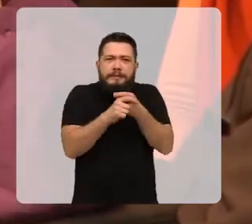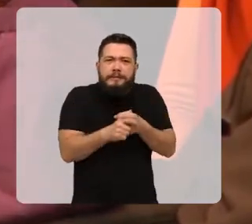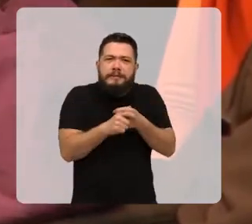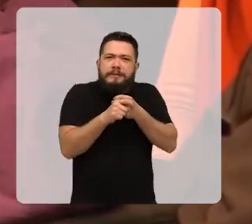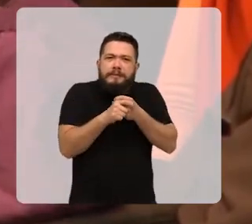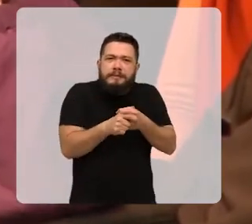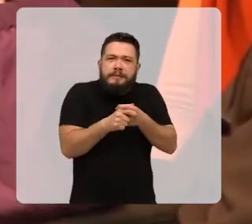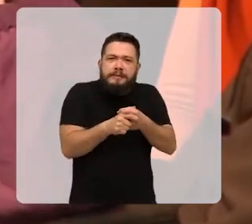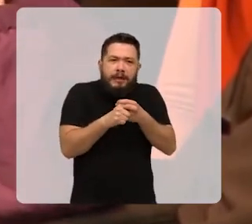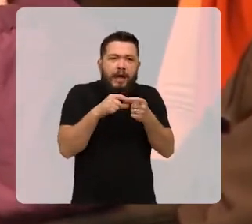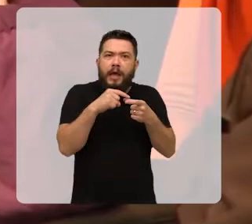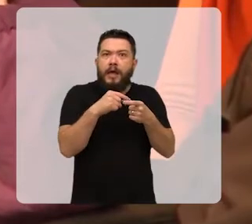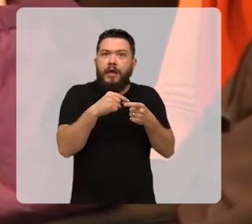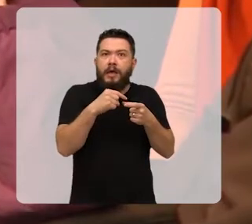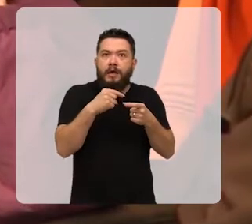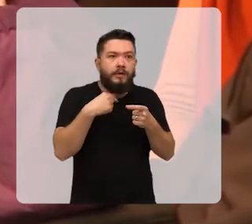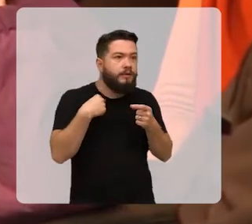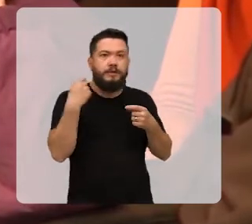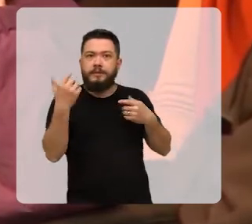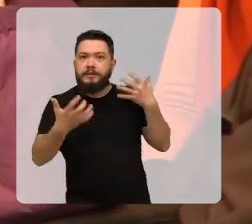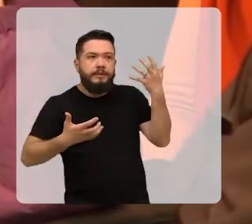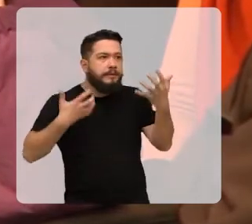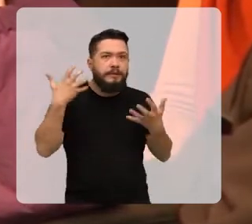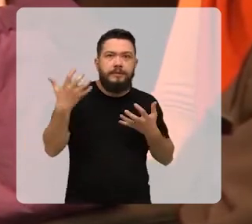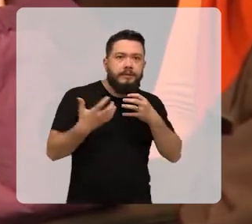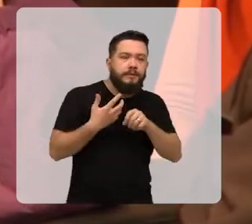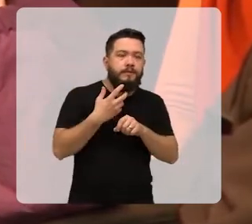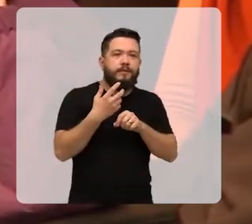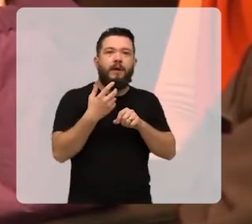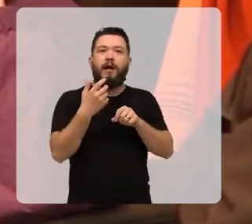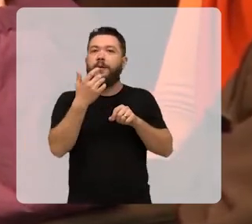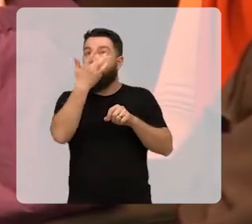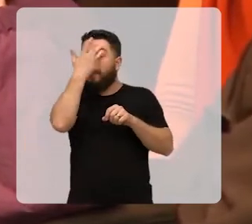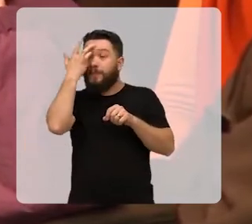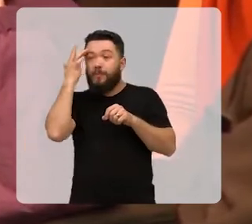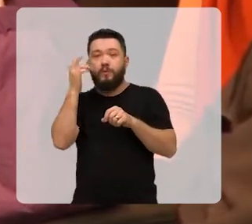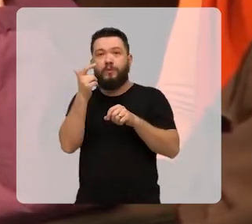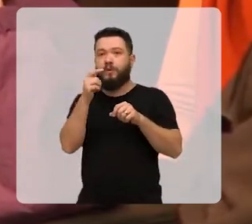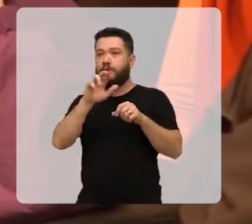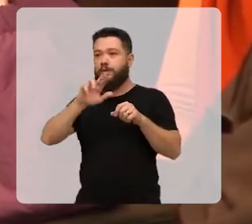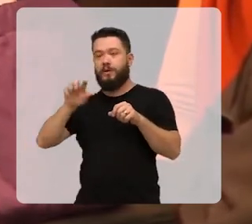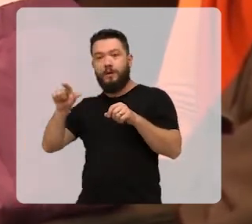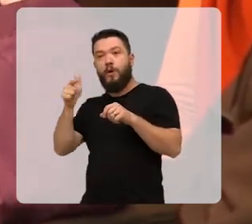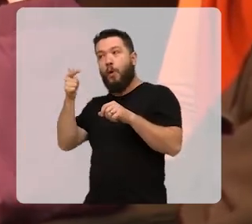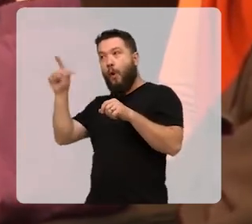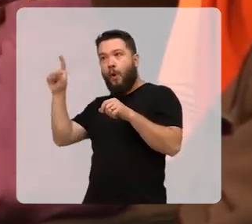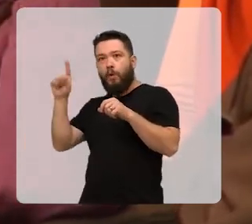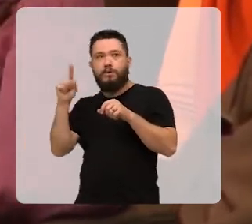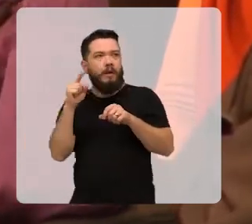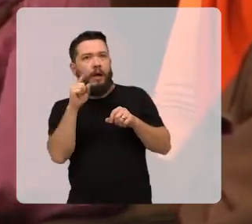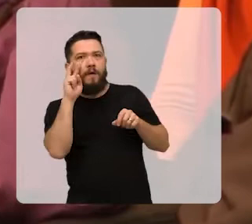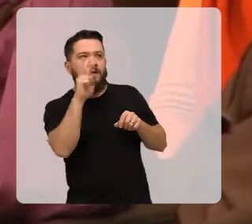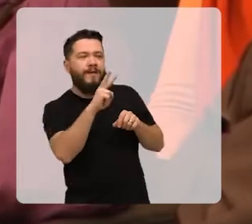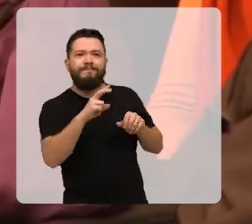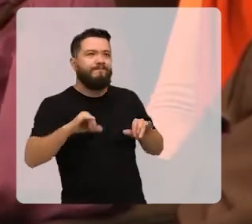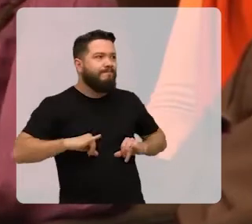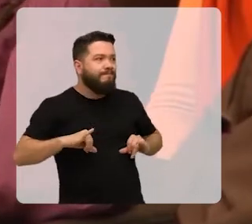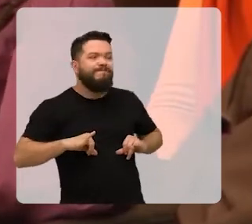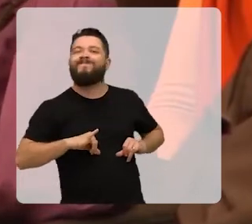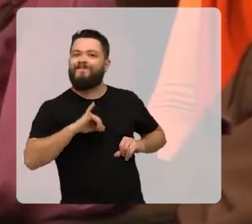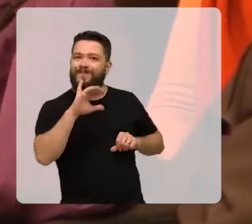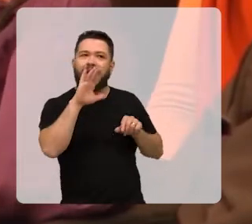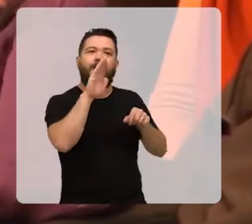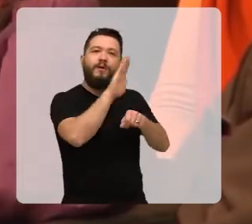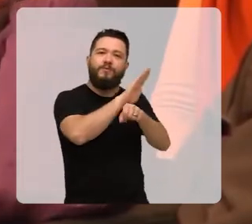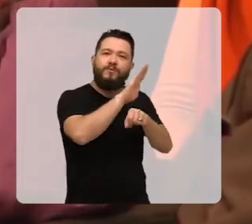arriscou para efetivamente ajudar aos judeus. Ao contrário, que todo mundo pensa que a Holanda